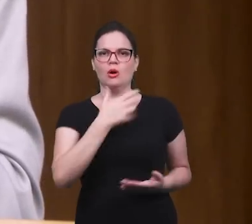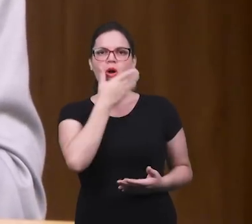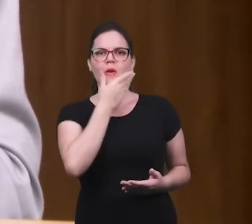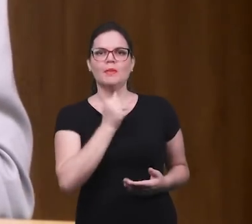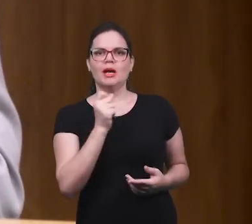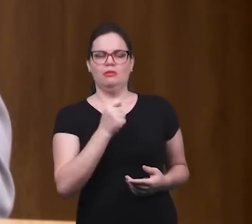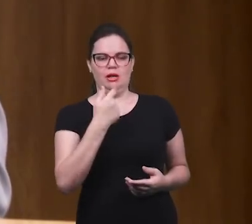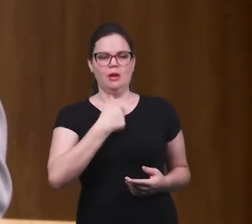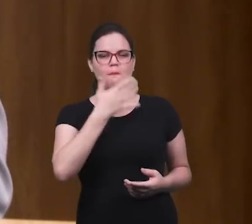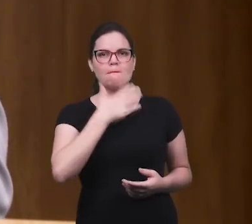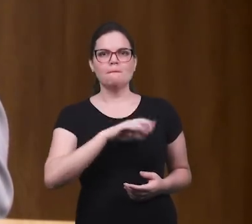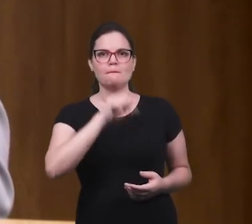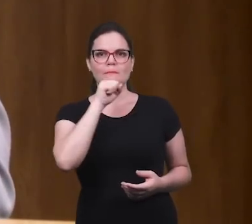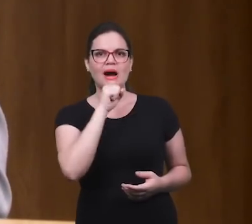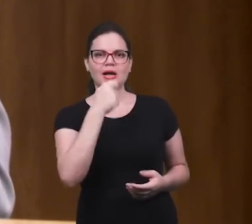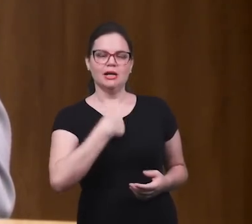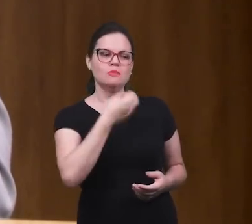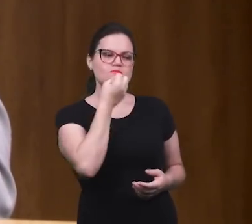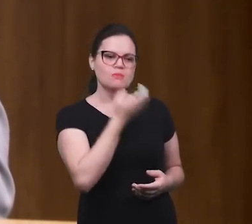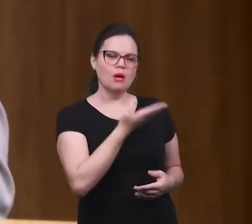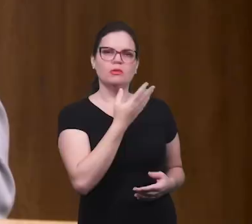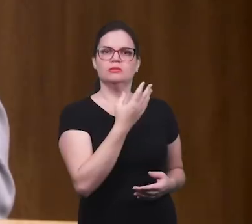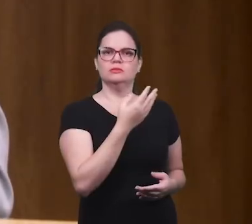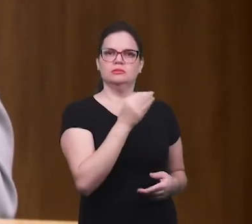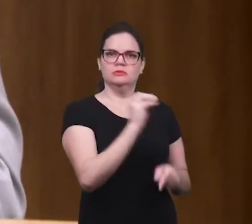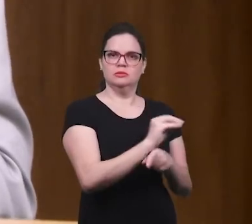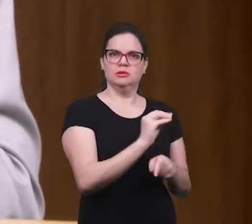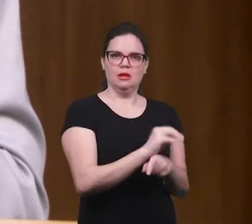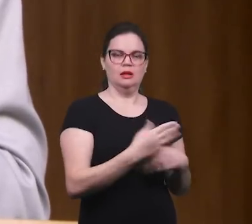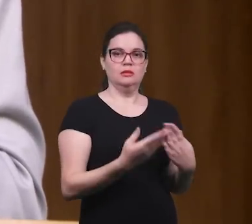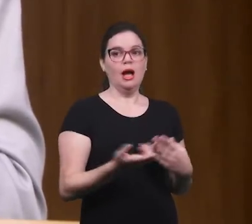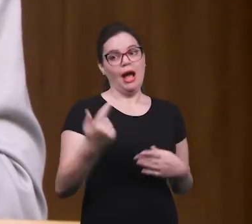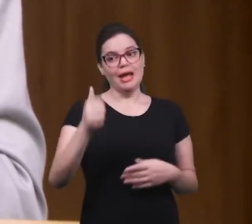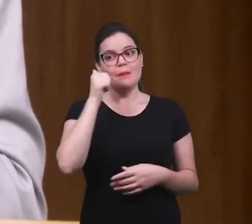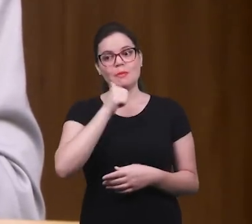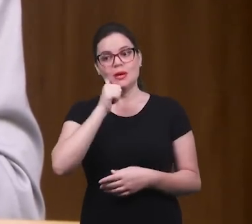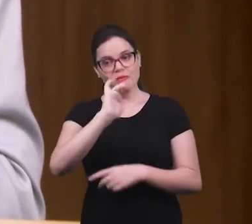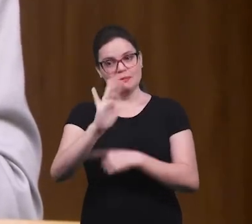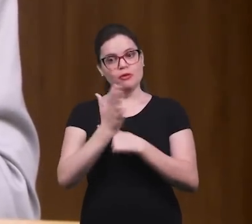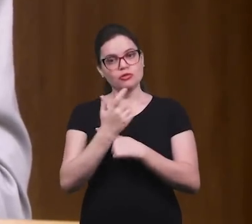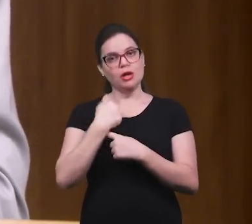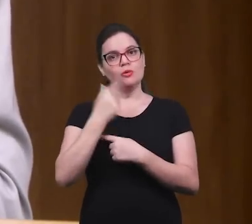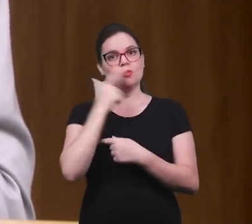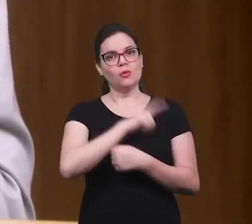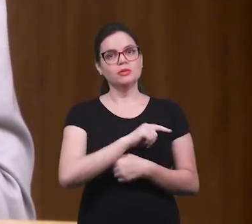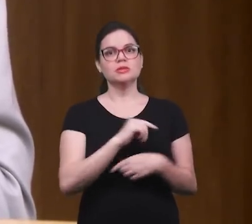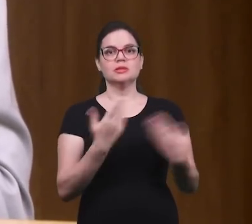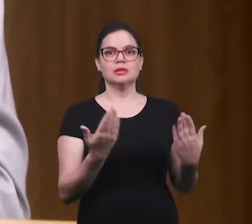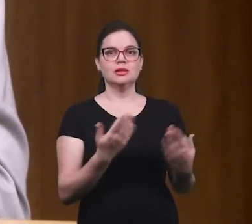Na igreja, qual é a sua missão? Na igreja, minha missão é obreiro. Então, a missão dela é conseguir te